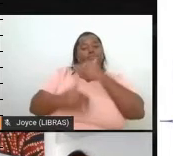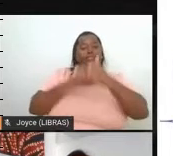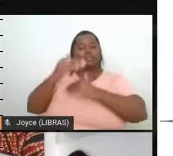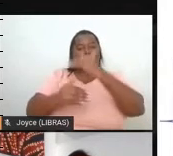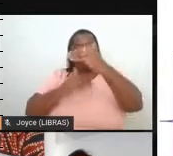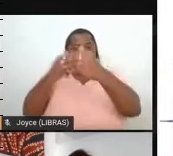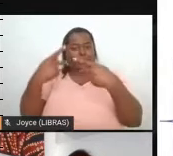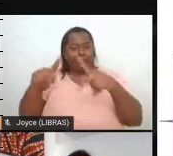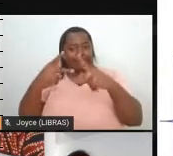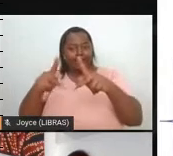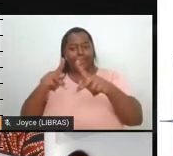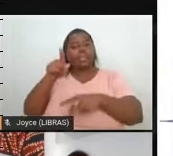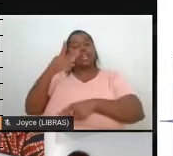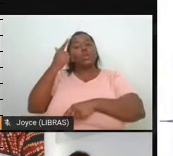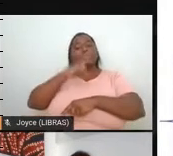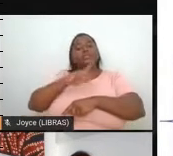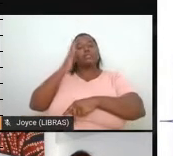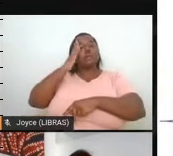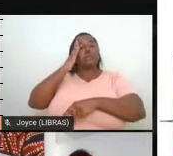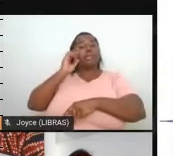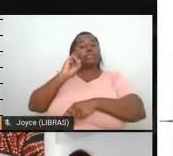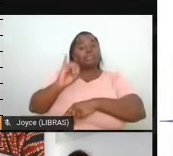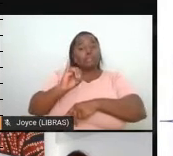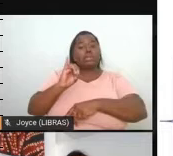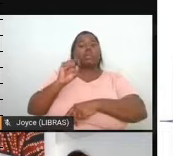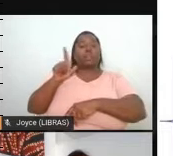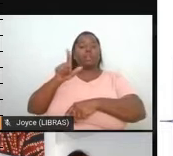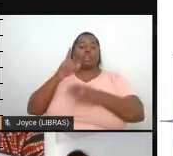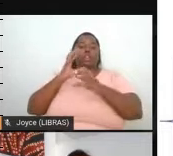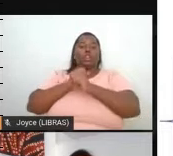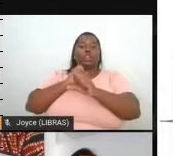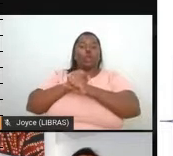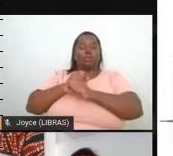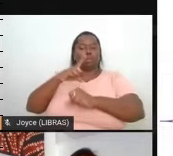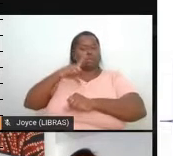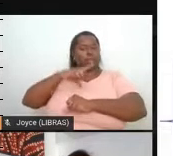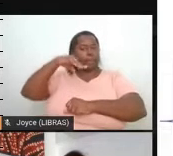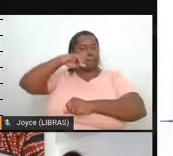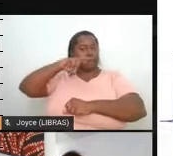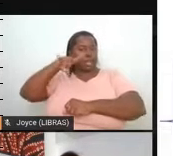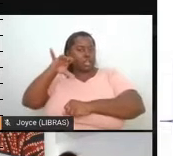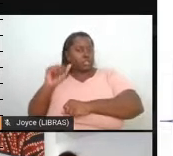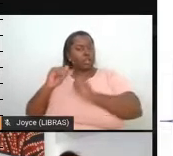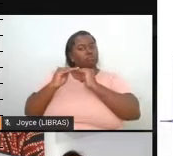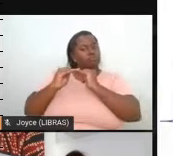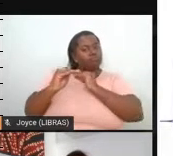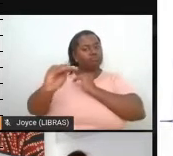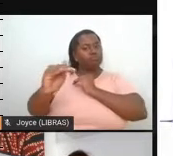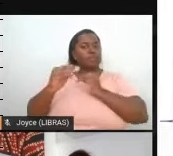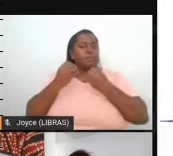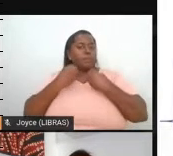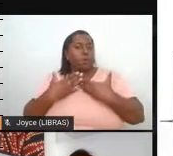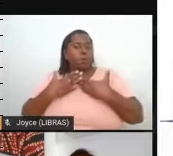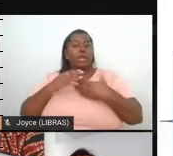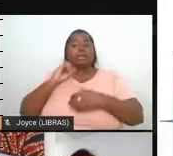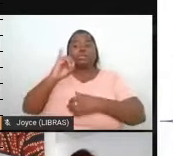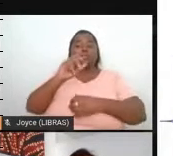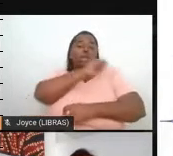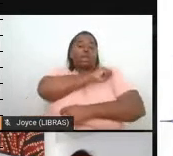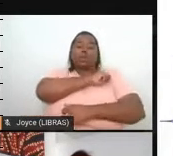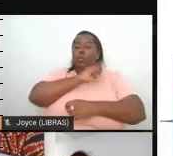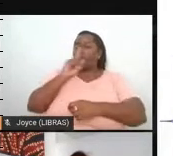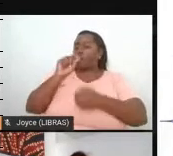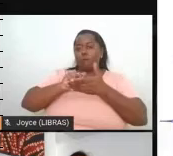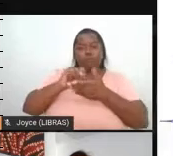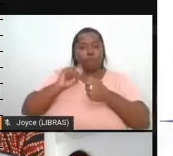da média, e o professor também. Ele entra naquele relatório de notas e fala, nossa, esse aluno já não fez 2 atividades de 2 unidades,